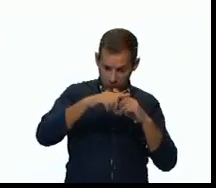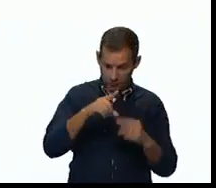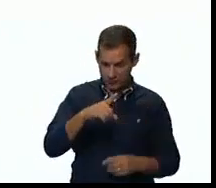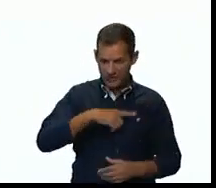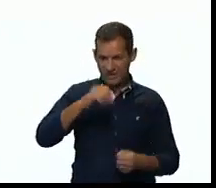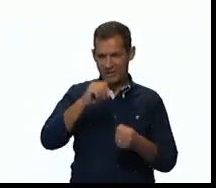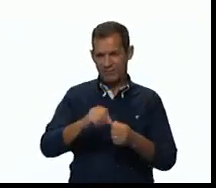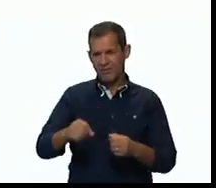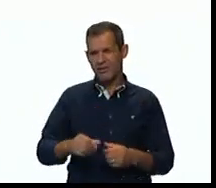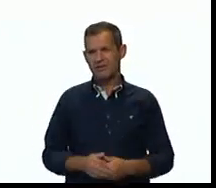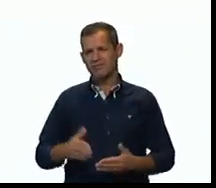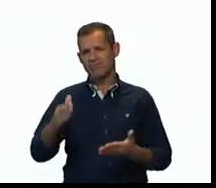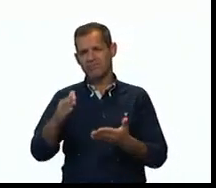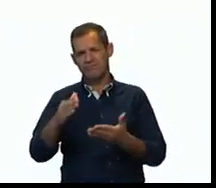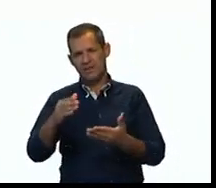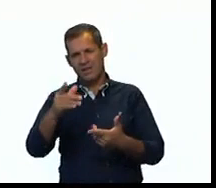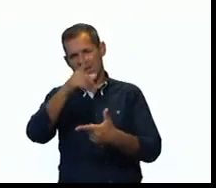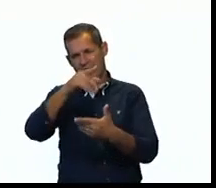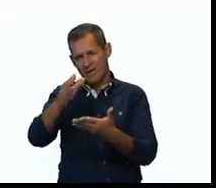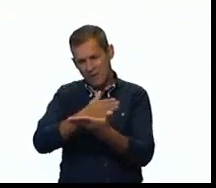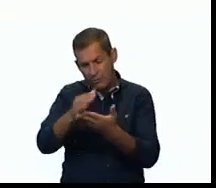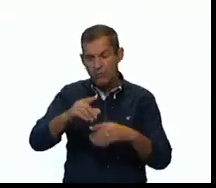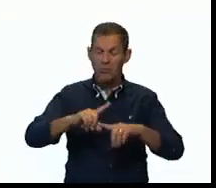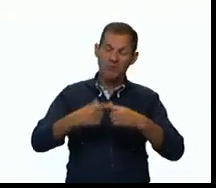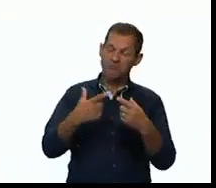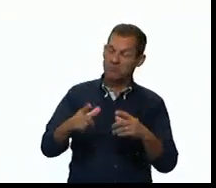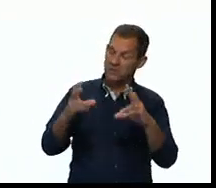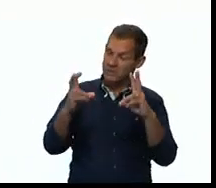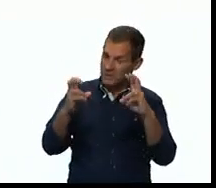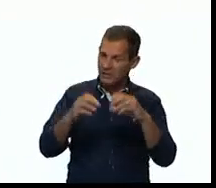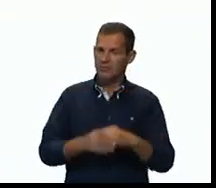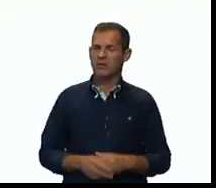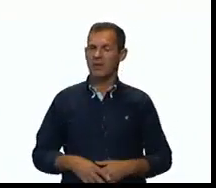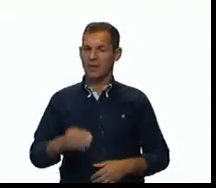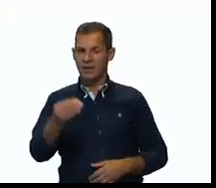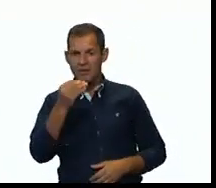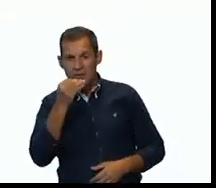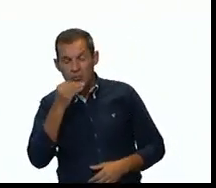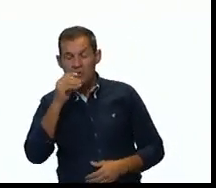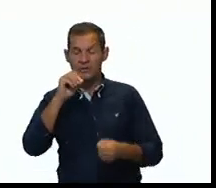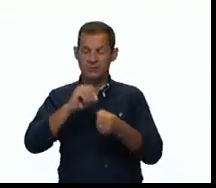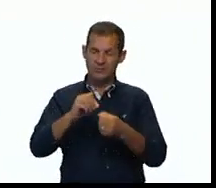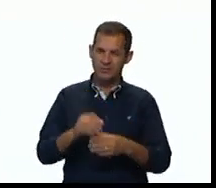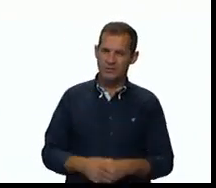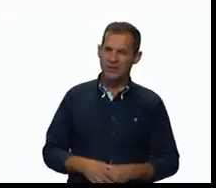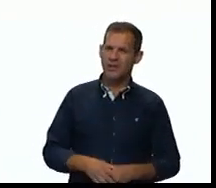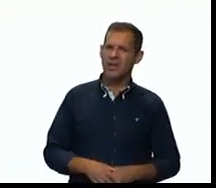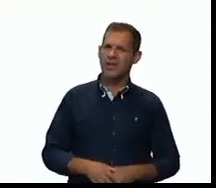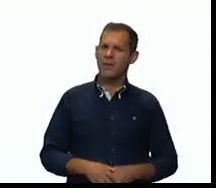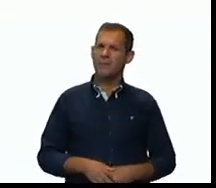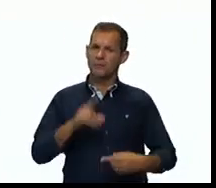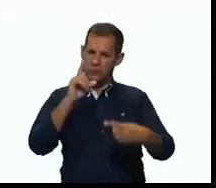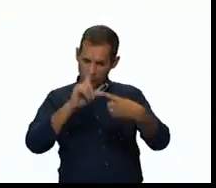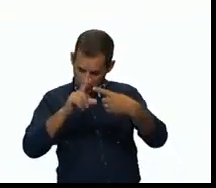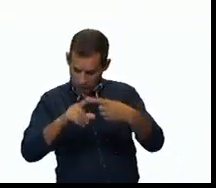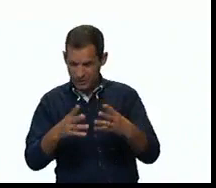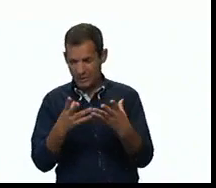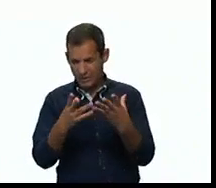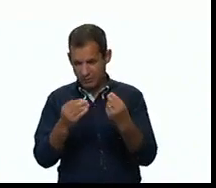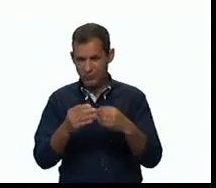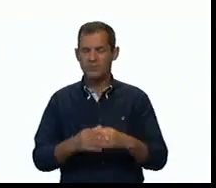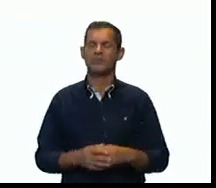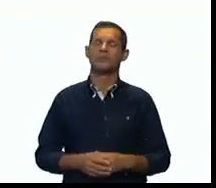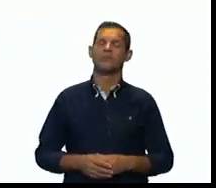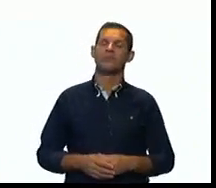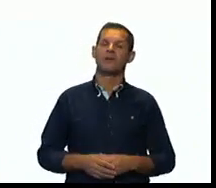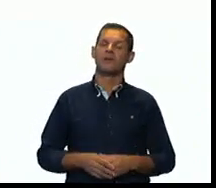vai ter que fazer a distributiva. E quando você não coloca parênteses, a chance de você fazer só para o primeiro termo é muito